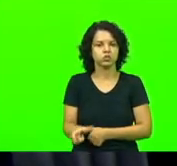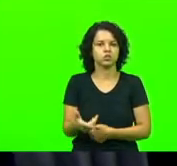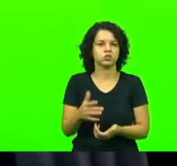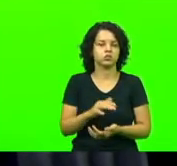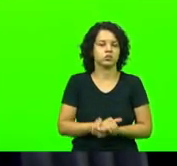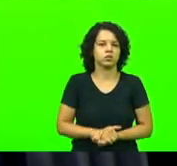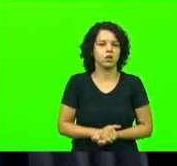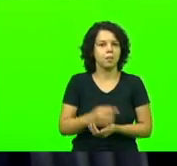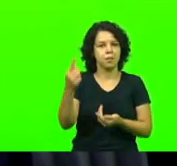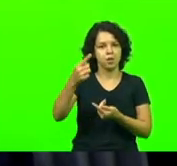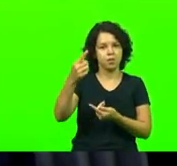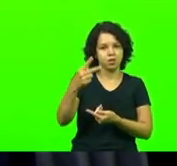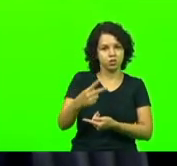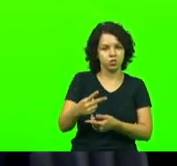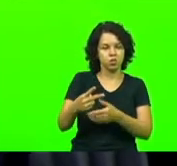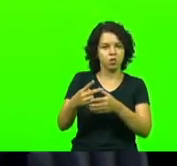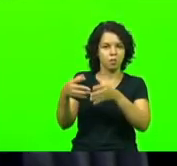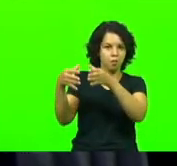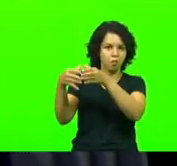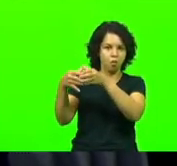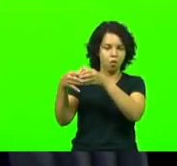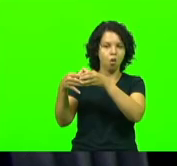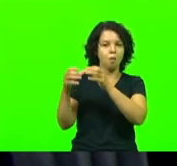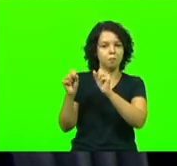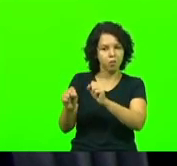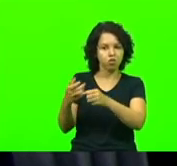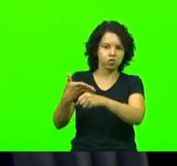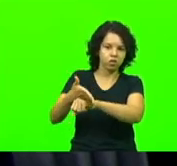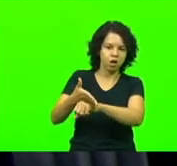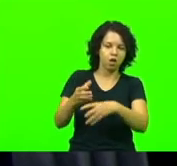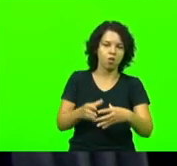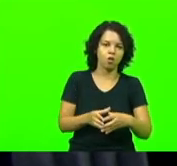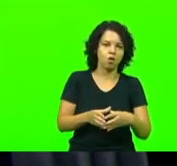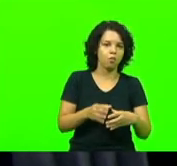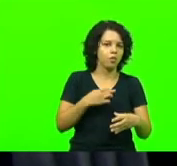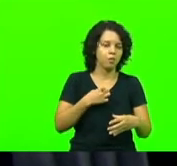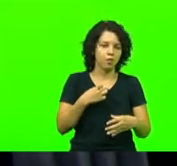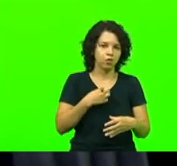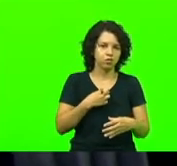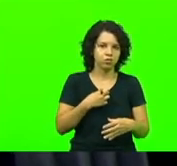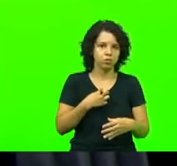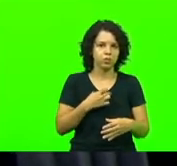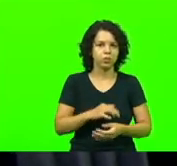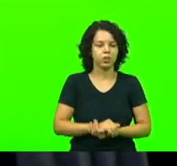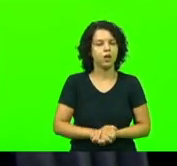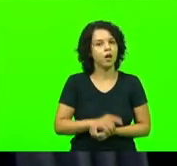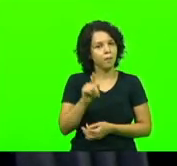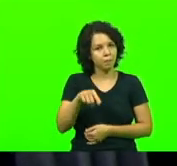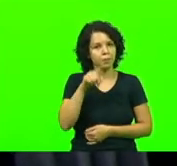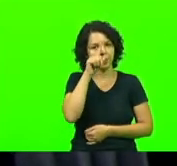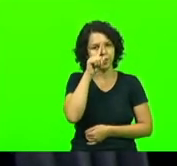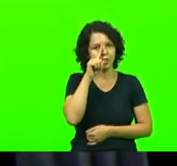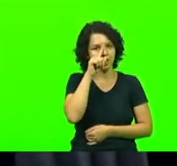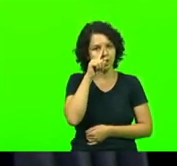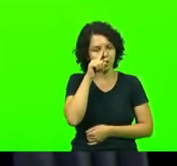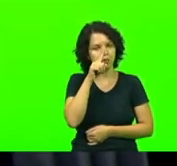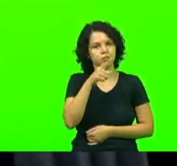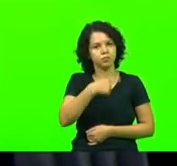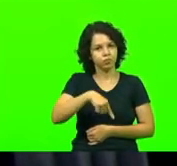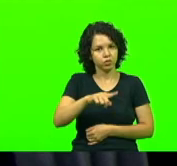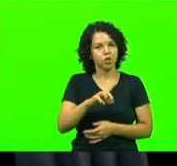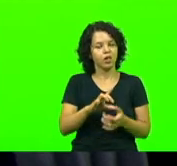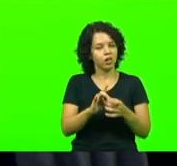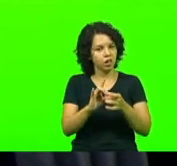segunda classe. Você aqui pode entrar, você aqui não pode entrar. Isso é perigoso, porque fere a nossa